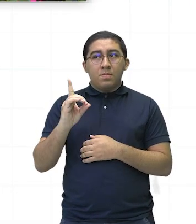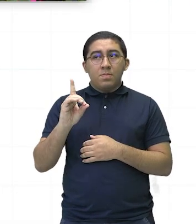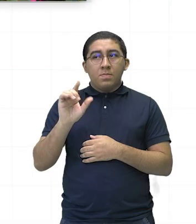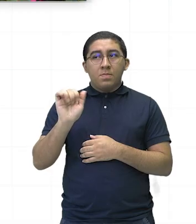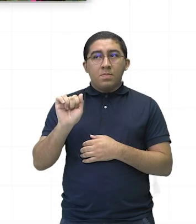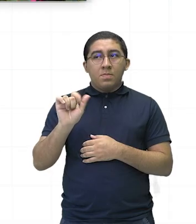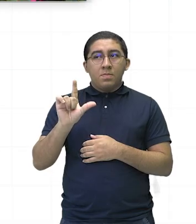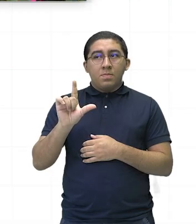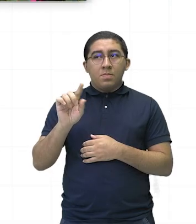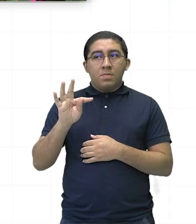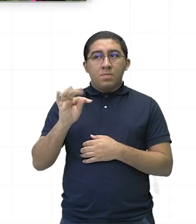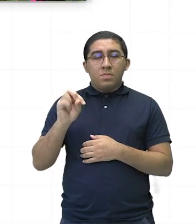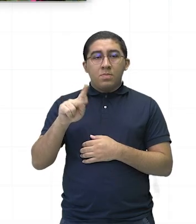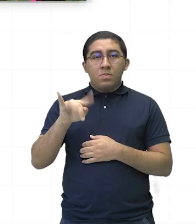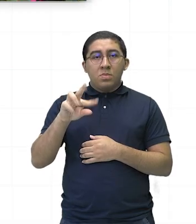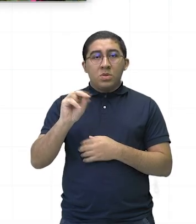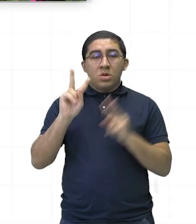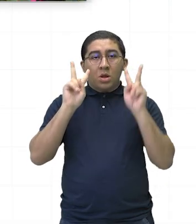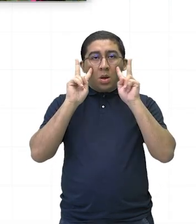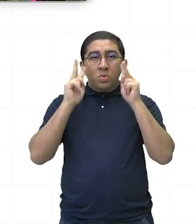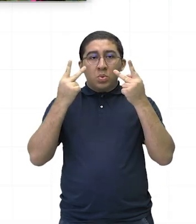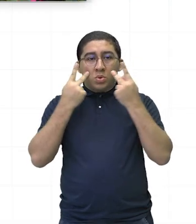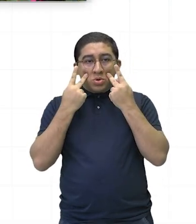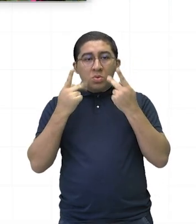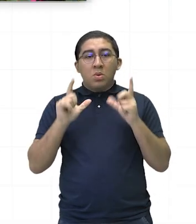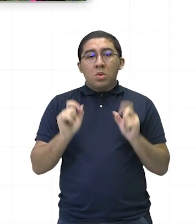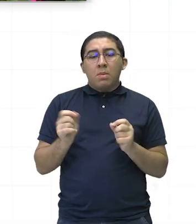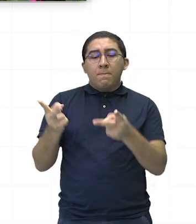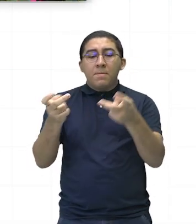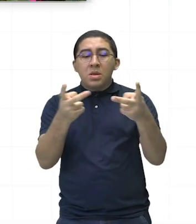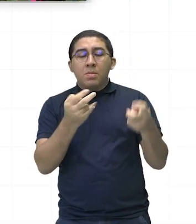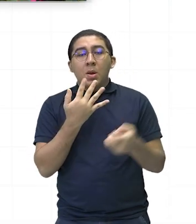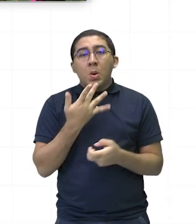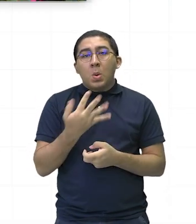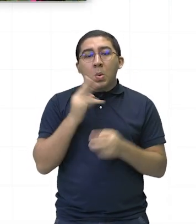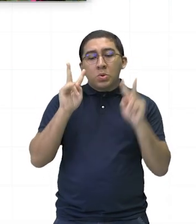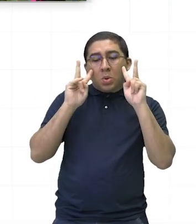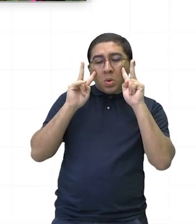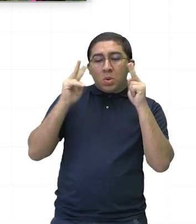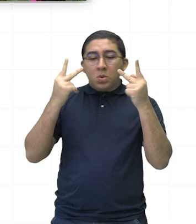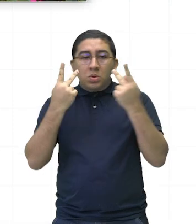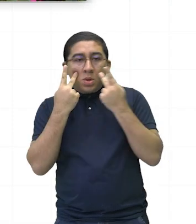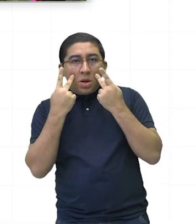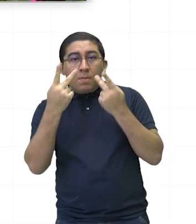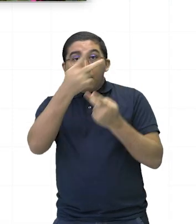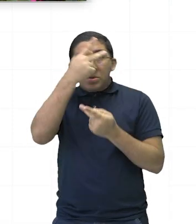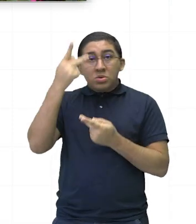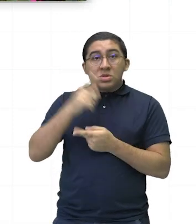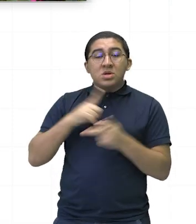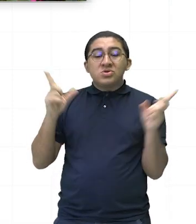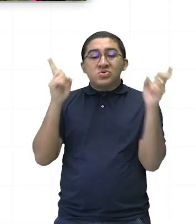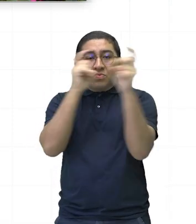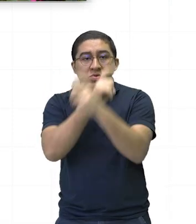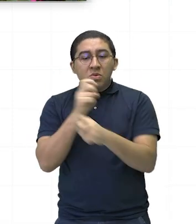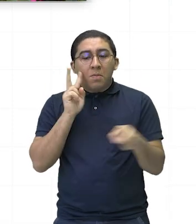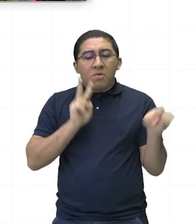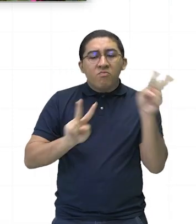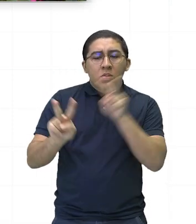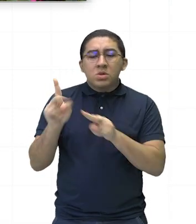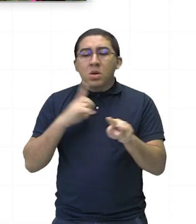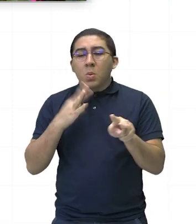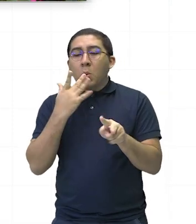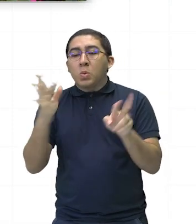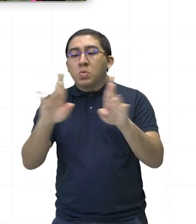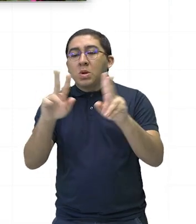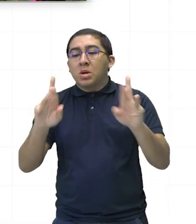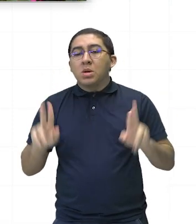O daltonismo é uma condição genética que afeta a percepção das cores, fazendo com que as pessoas tenham dificuldade em distinguir